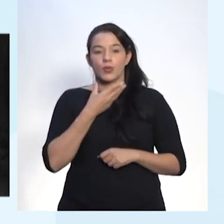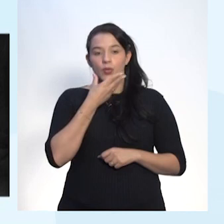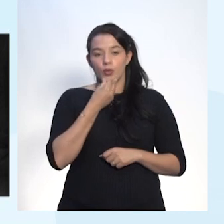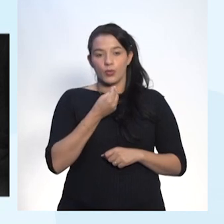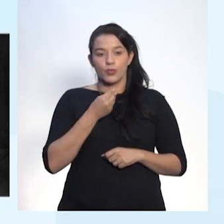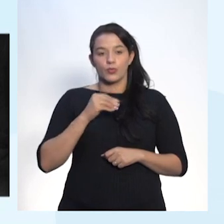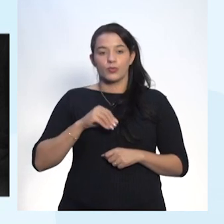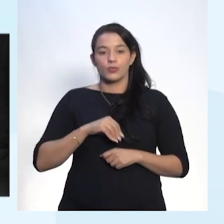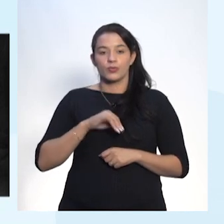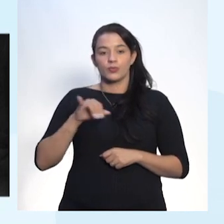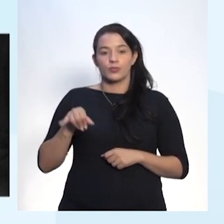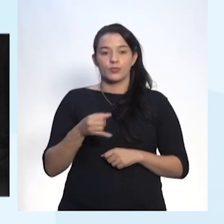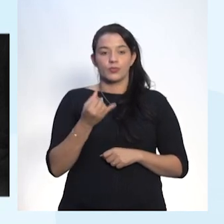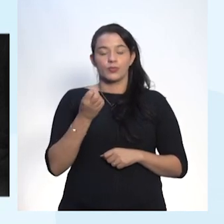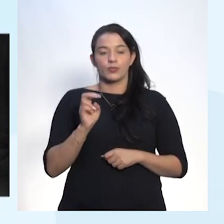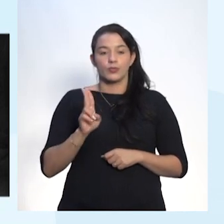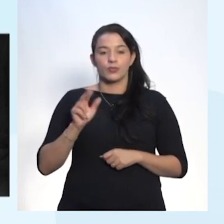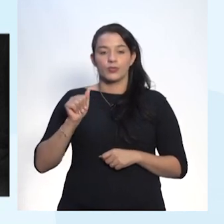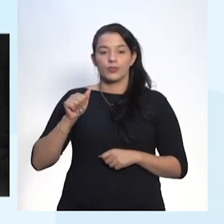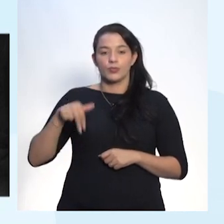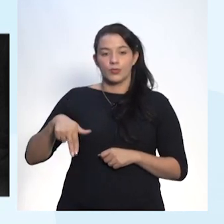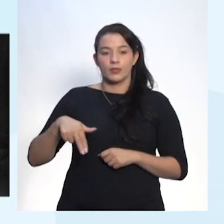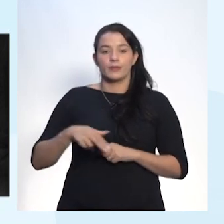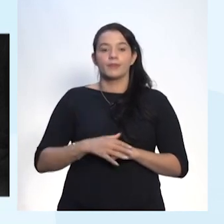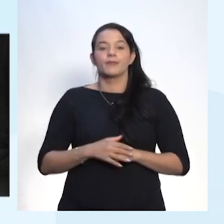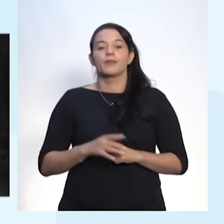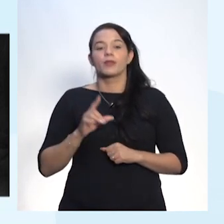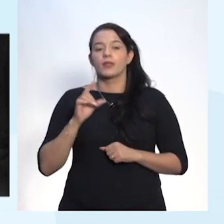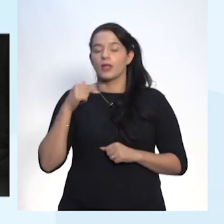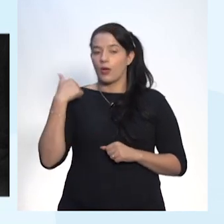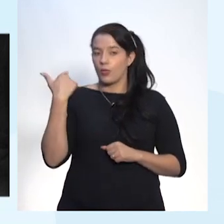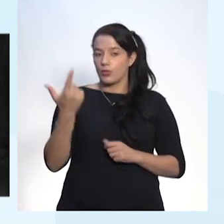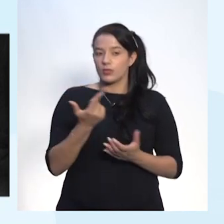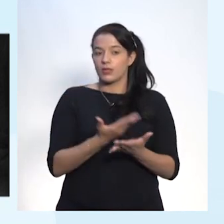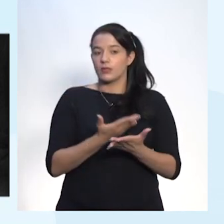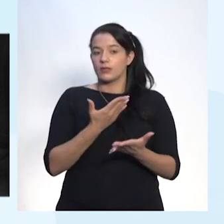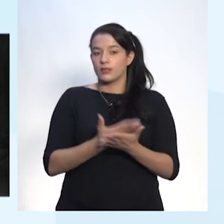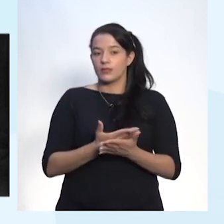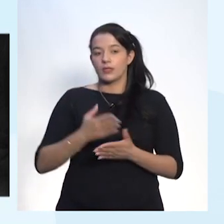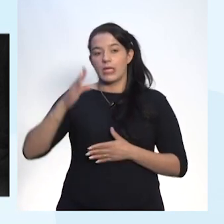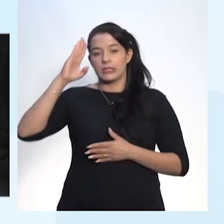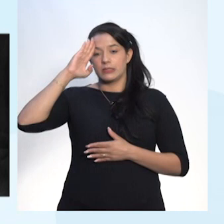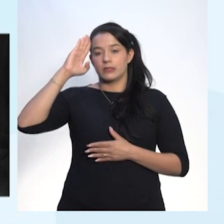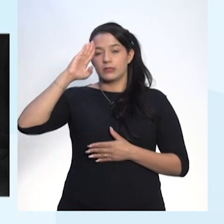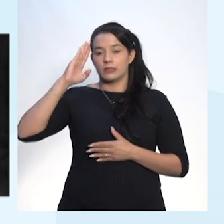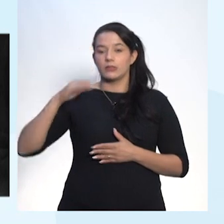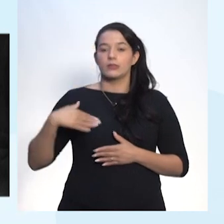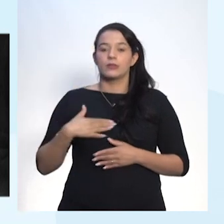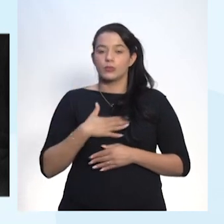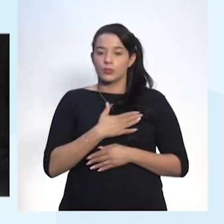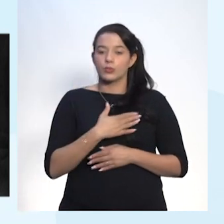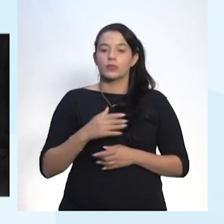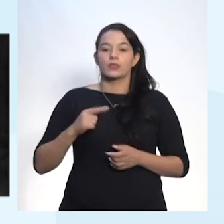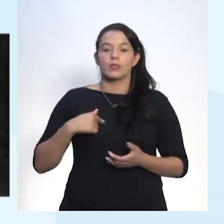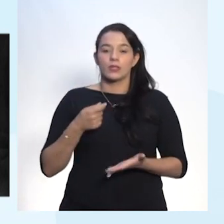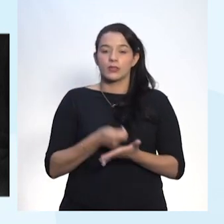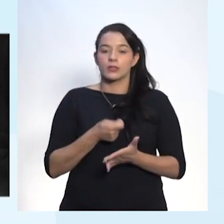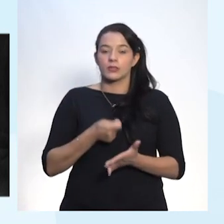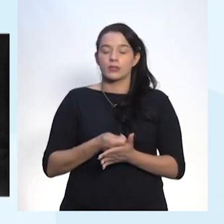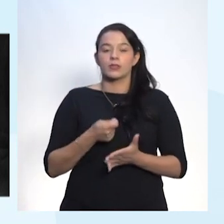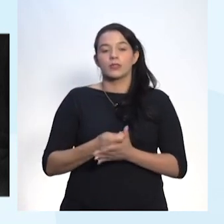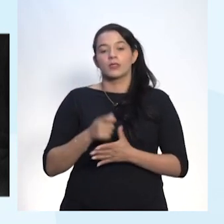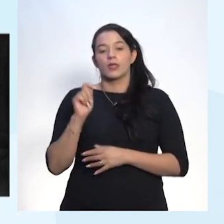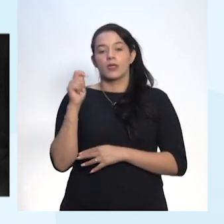Perón. Próxima aula nós iremos trabalhar só a ditadura argentina, para nós compreendermos essa relação